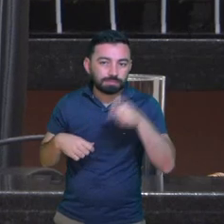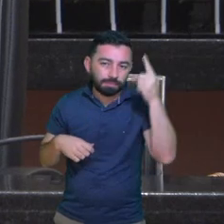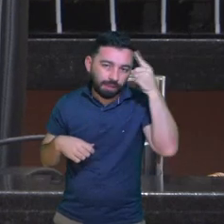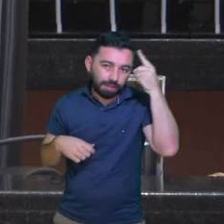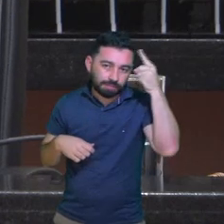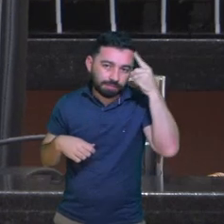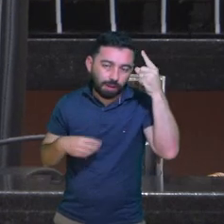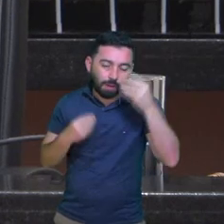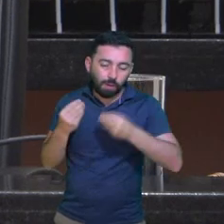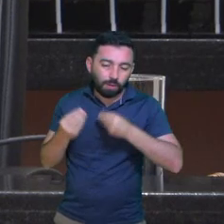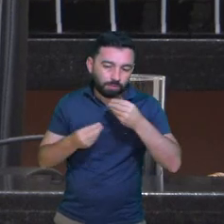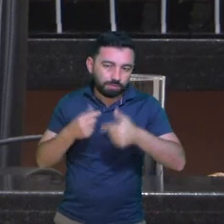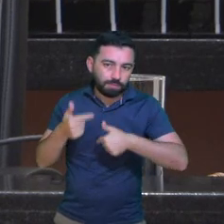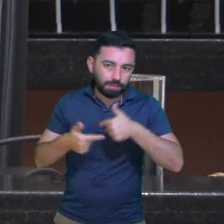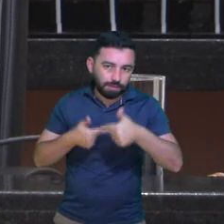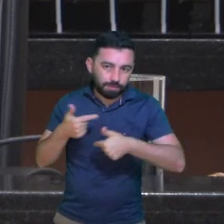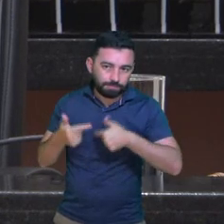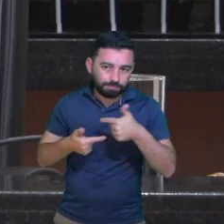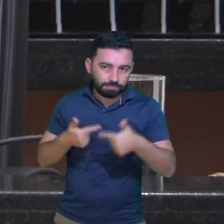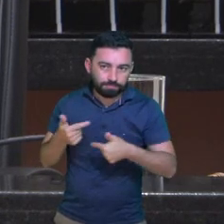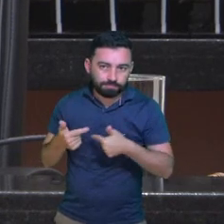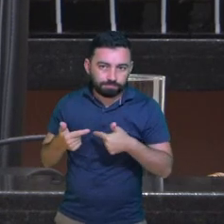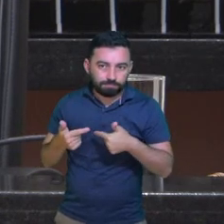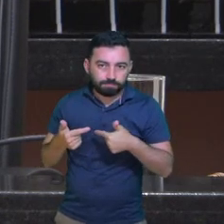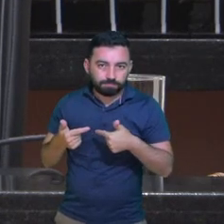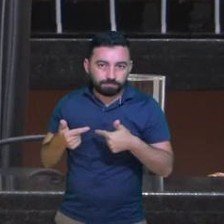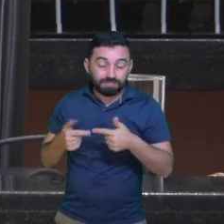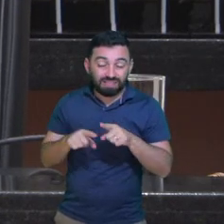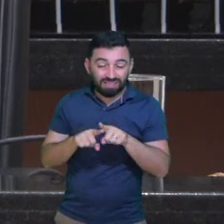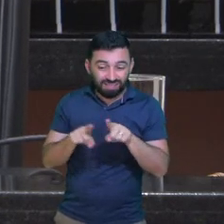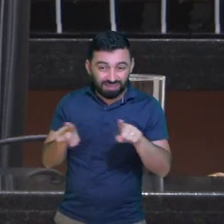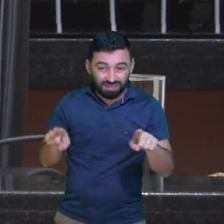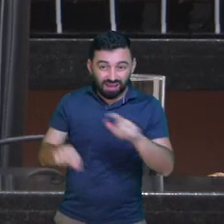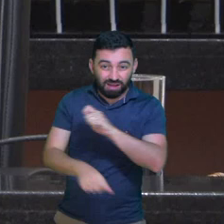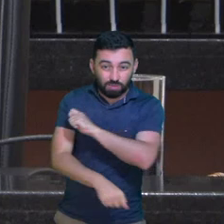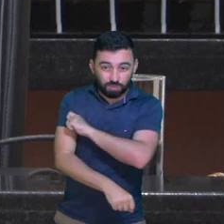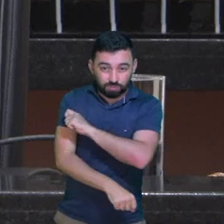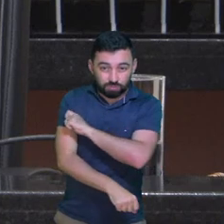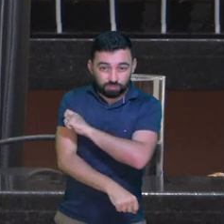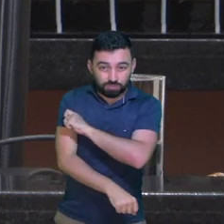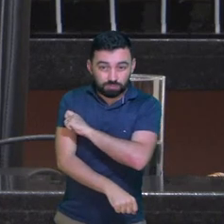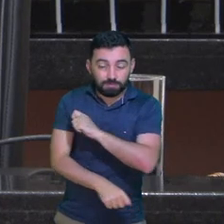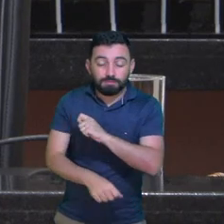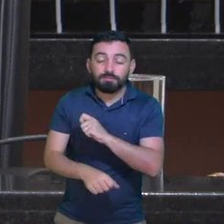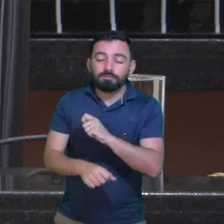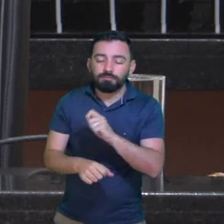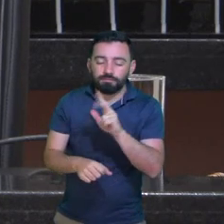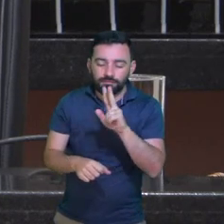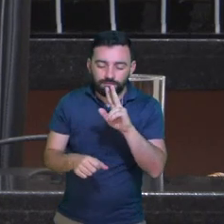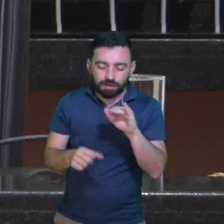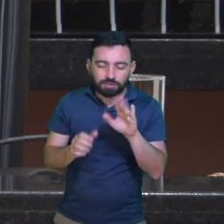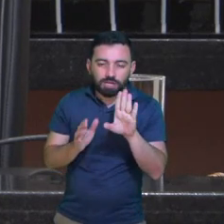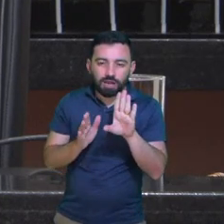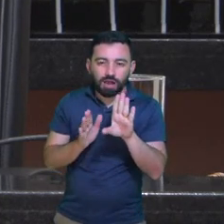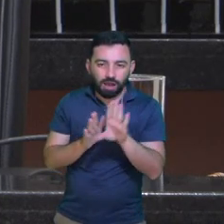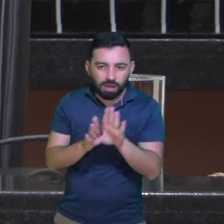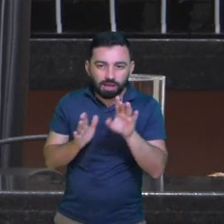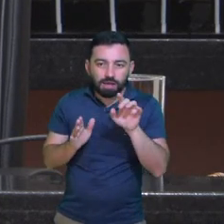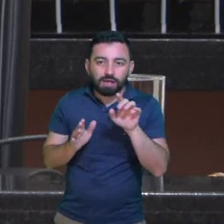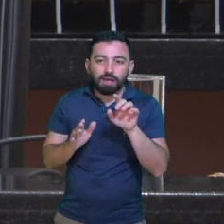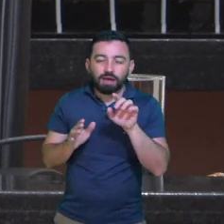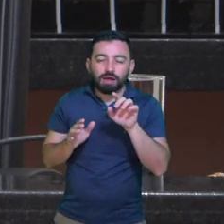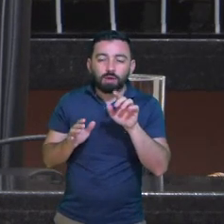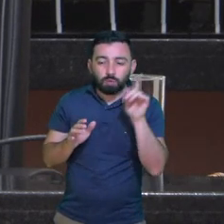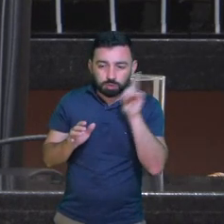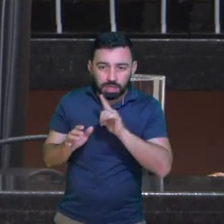trabalhar isso também eh porque esses estudantes vão chegar no ensino médio os do ensino médio vão chegar no